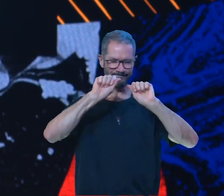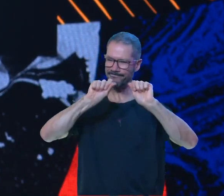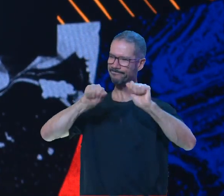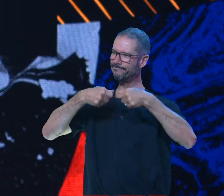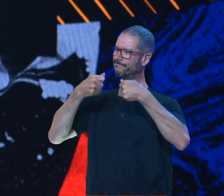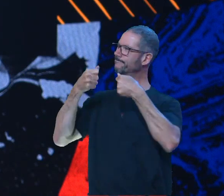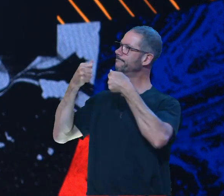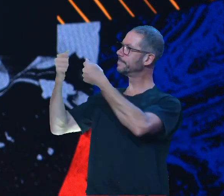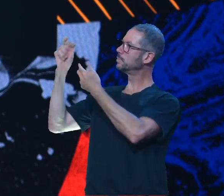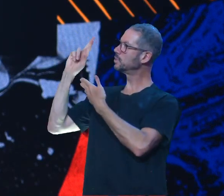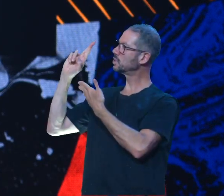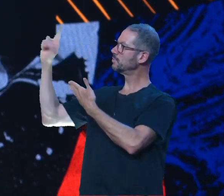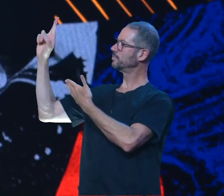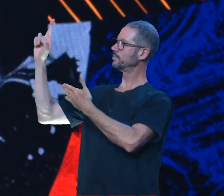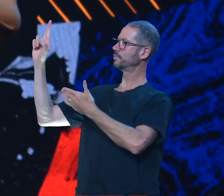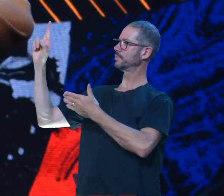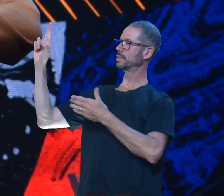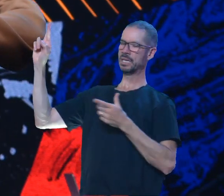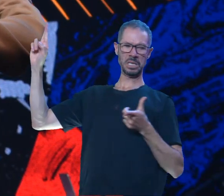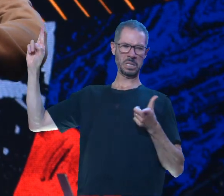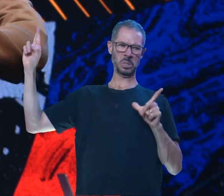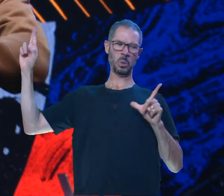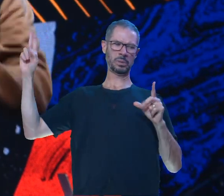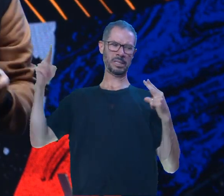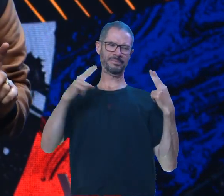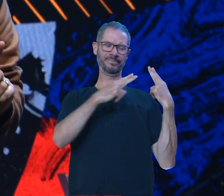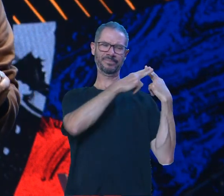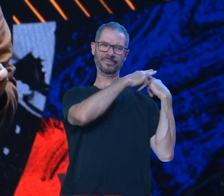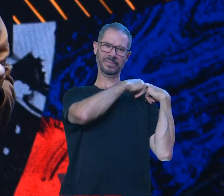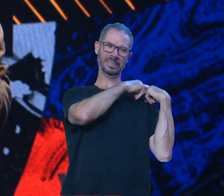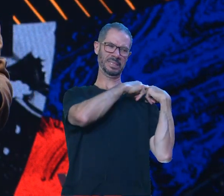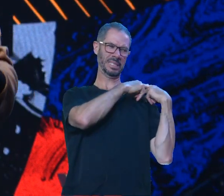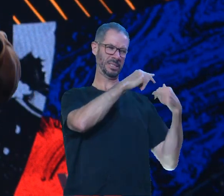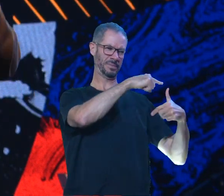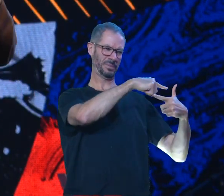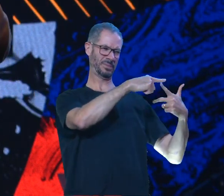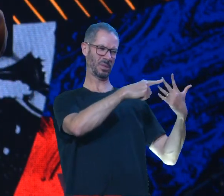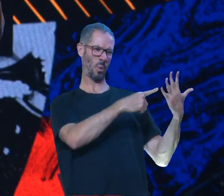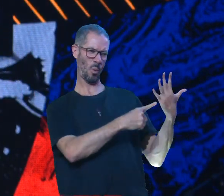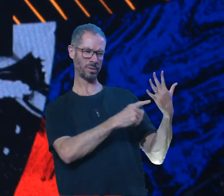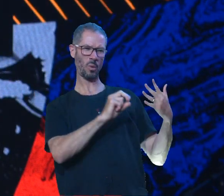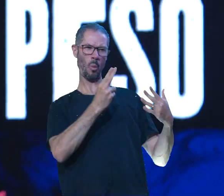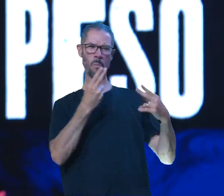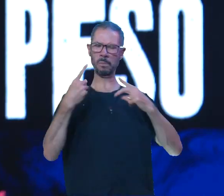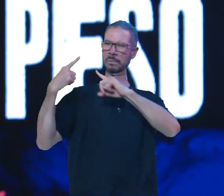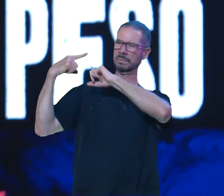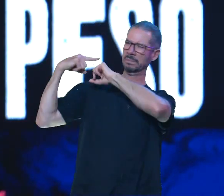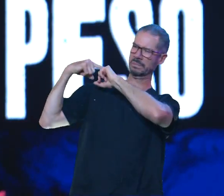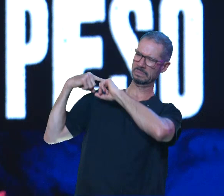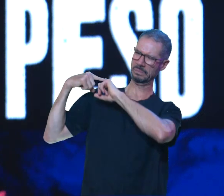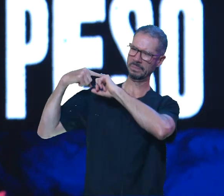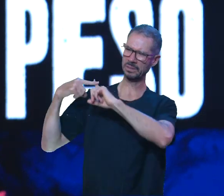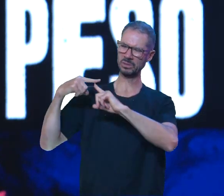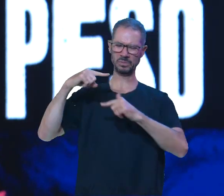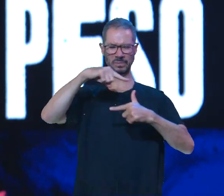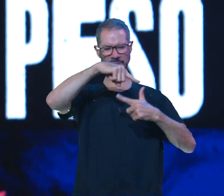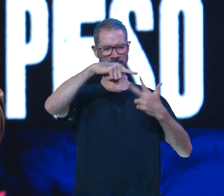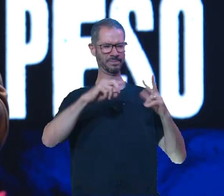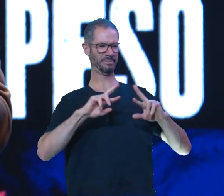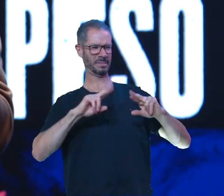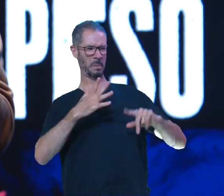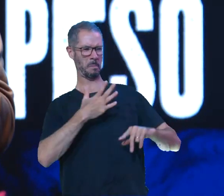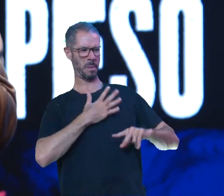Senhor e não tenho mais a responsabilidade por aquela coisa, ou o peso daquilo já não é mais